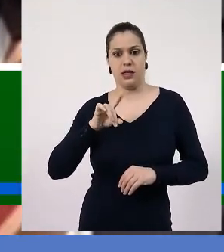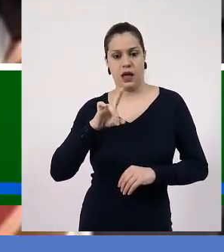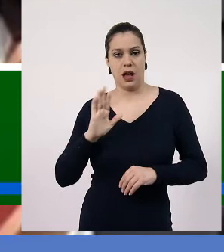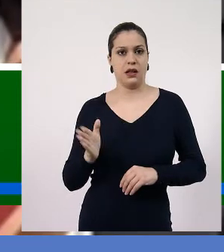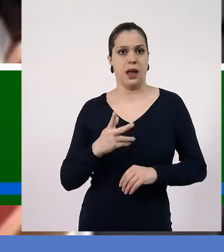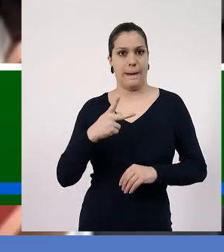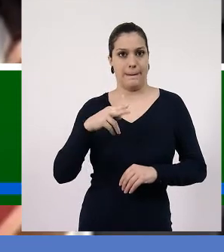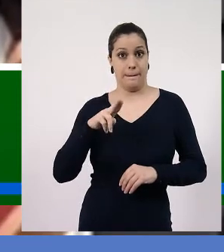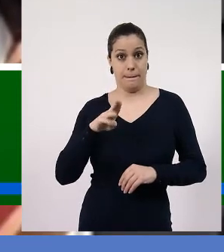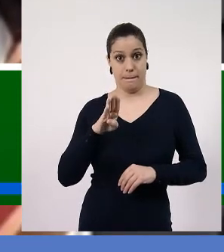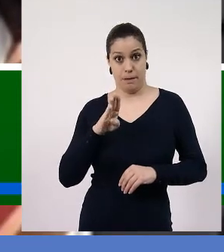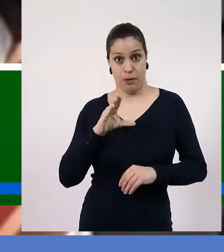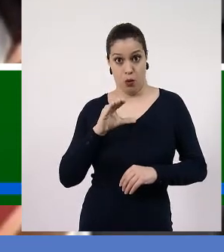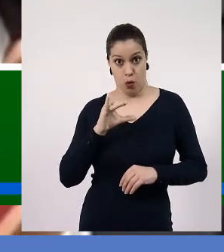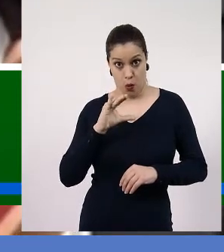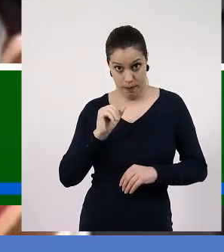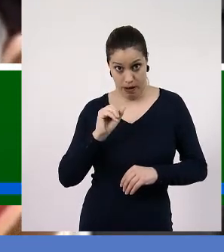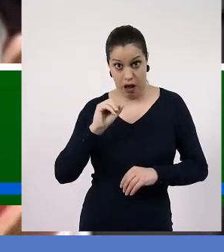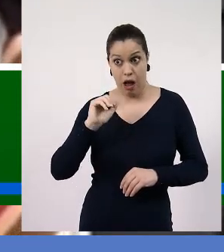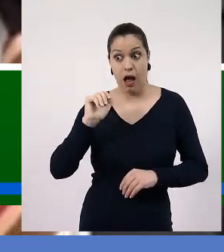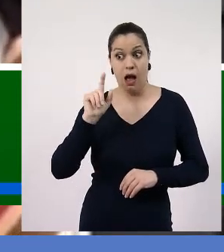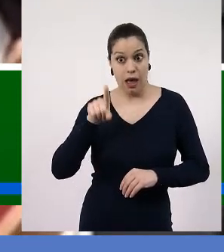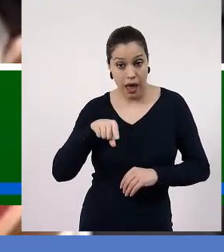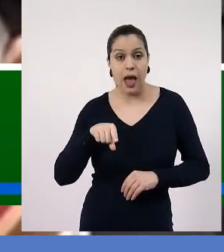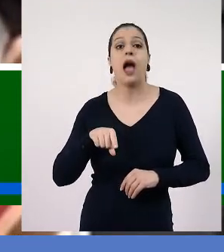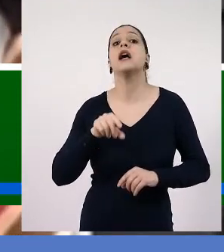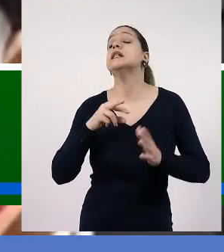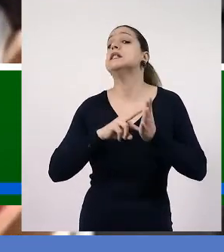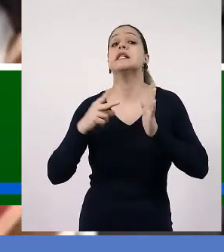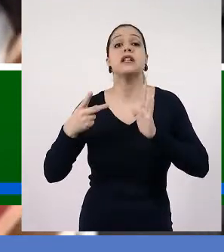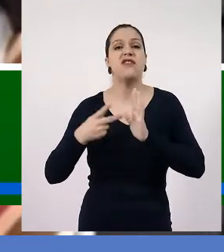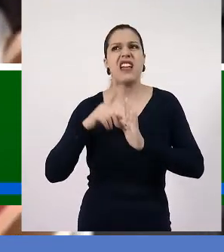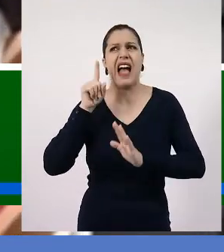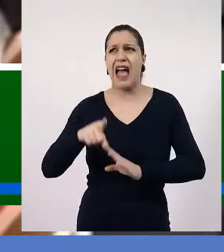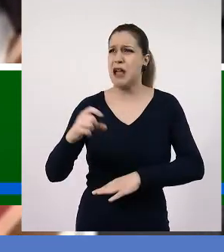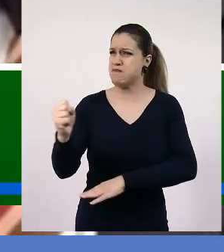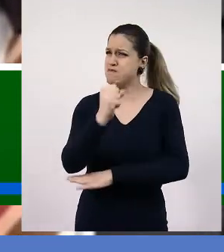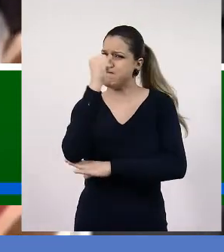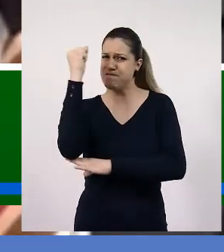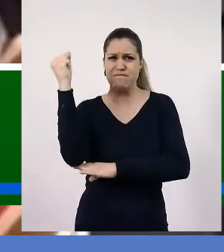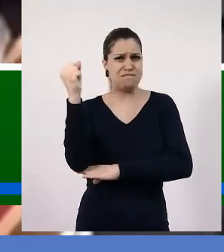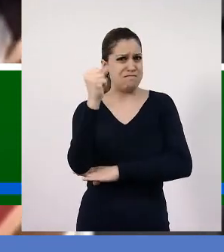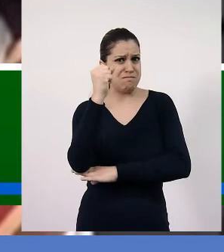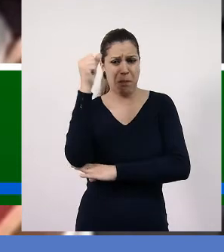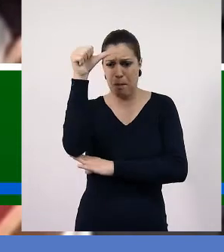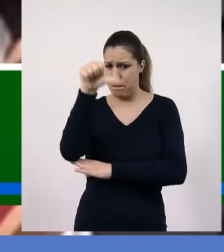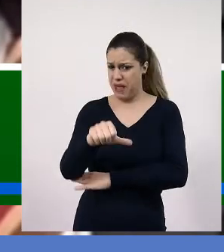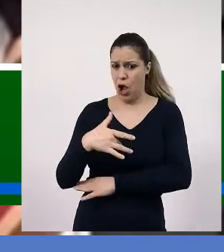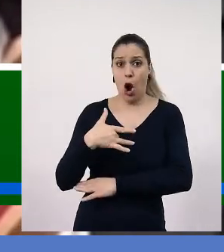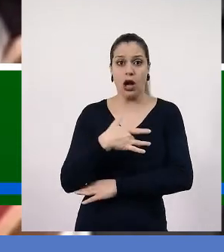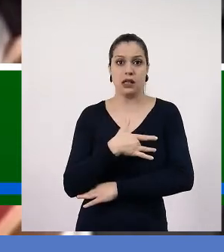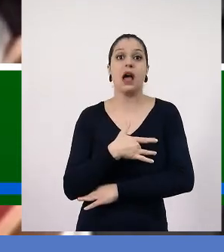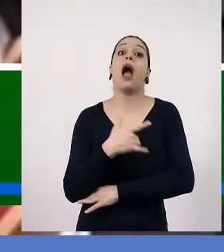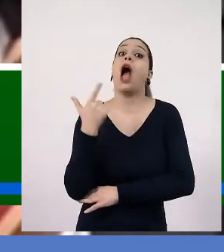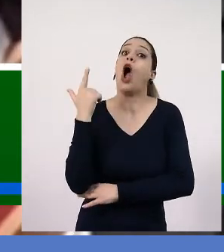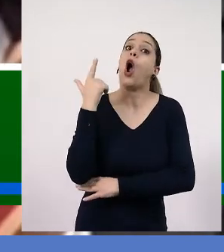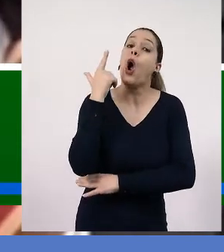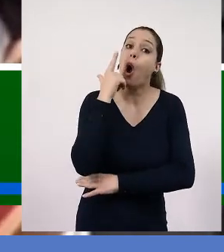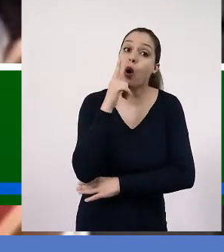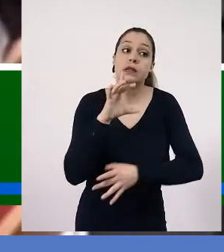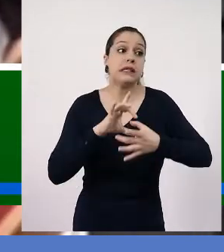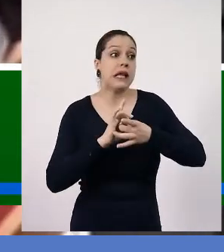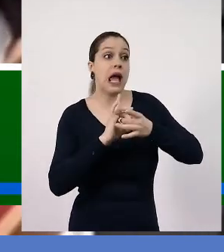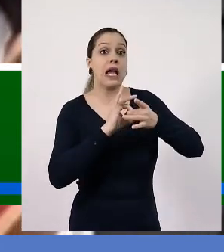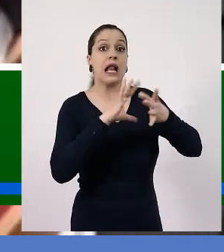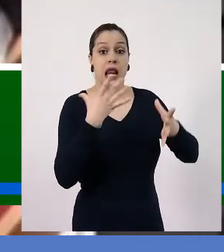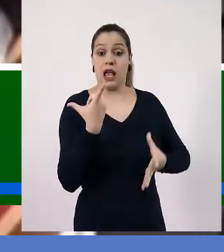portabilidade desse recurso de outras pastas, mudando as rubricas e mudando, então, direcionando para a área da saúde, para que ele possa usar os recursos